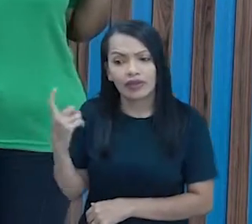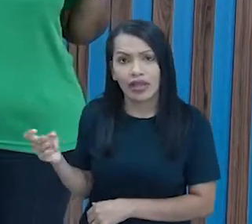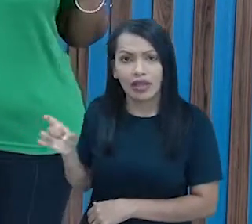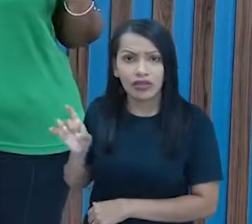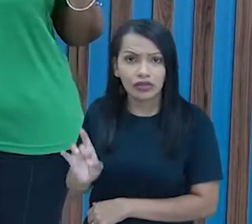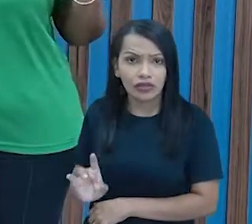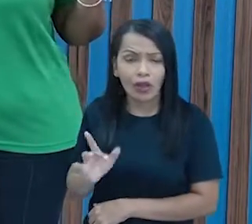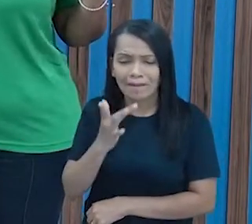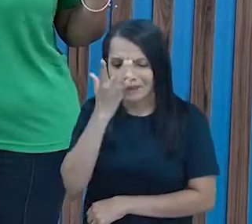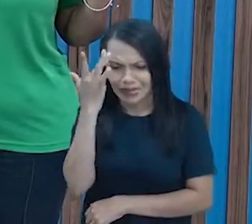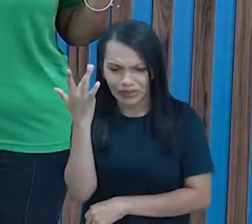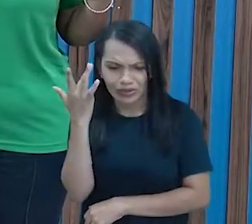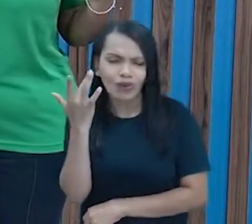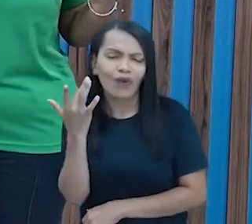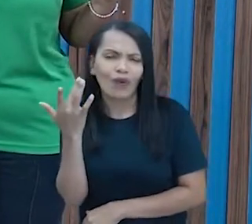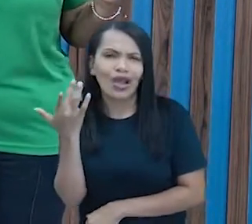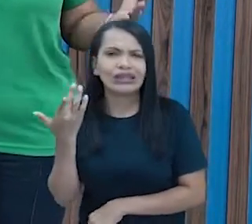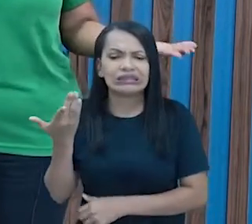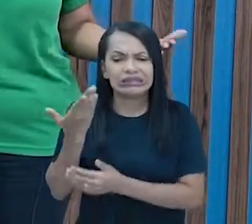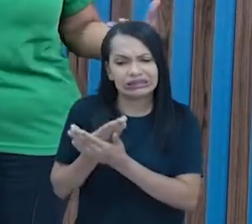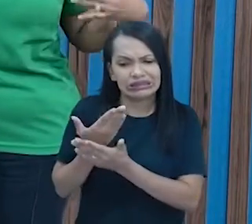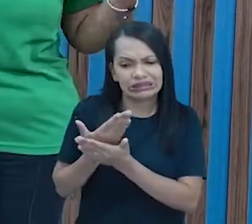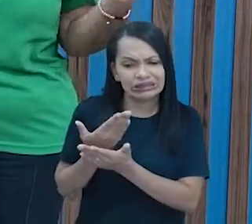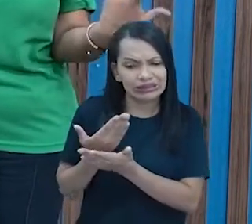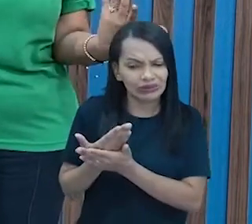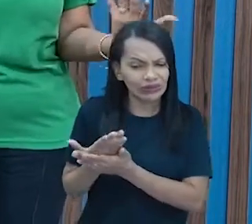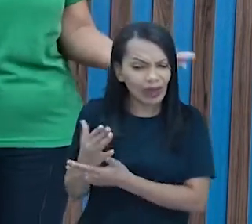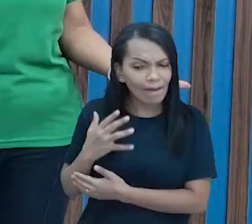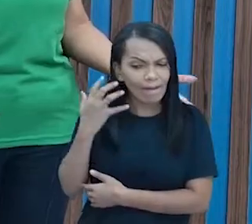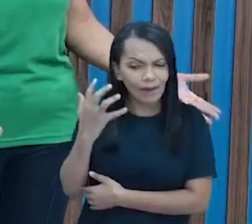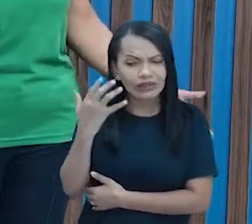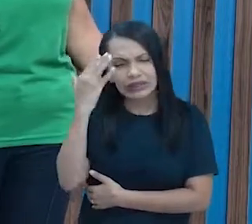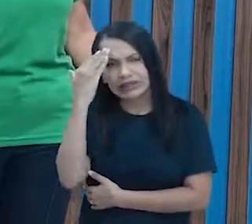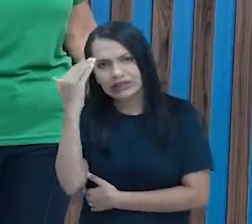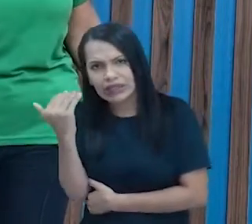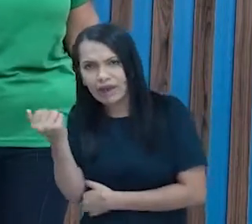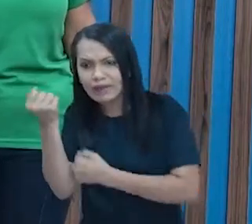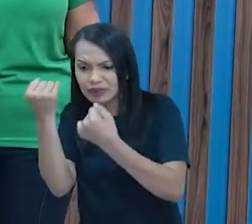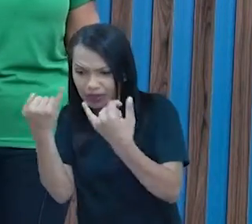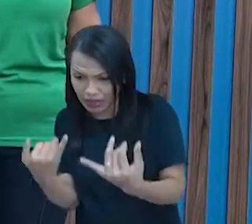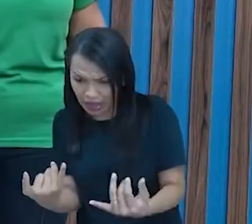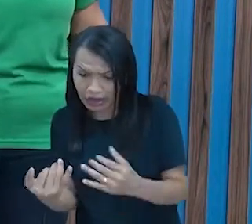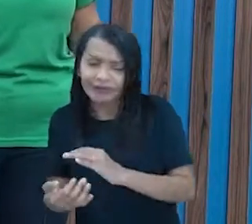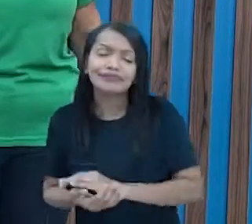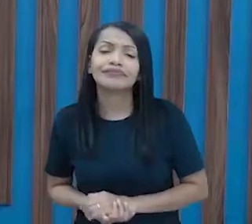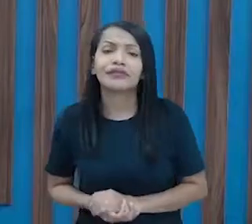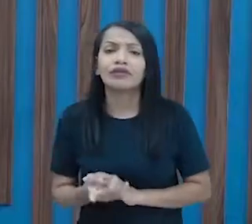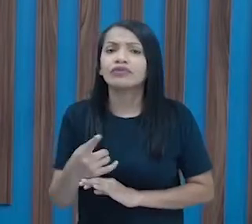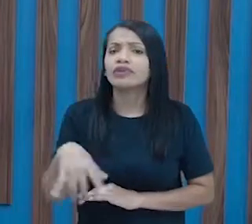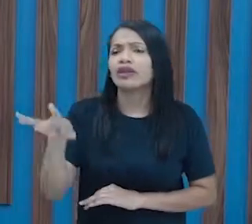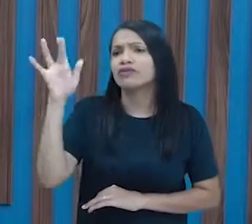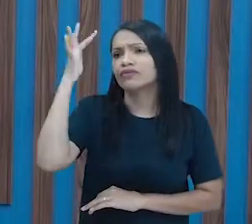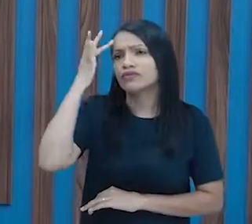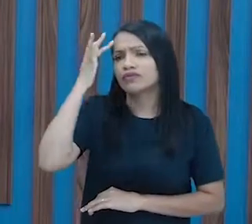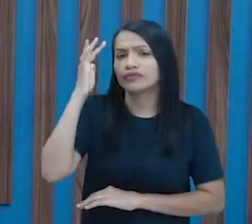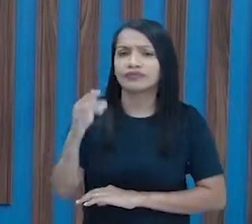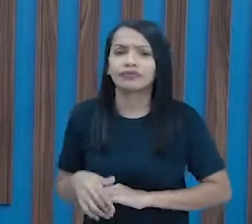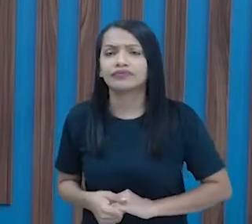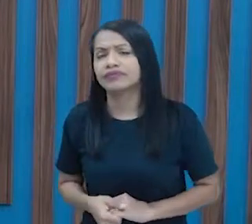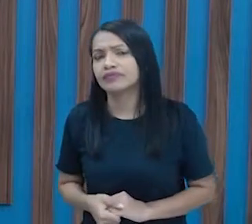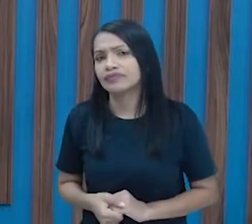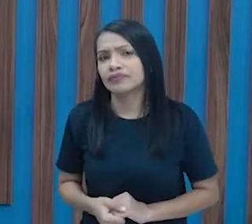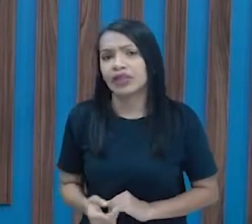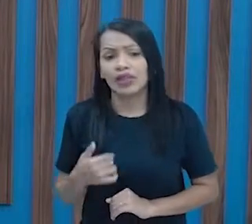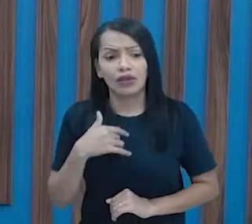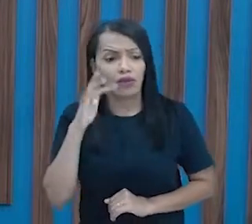os músicos é que sabem dizer e explicar sobre isso? O que é que você acha? Não, eu